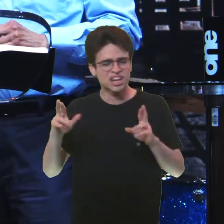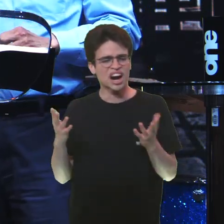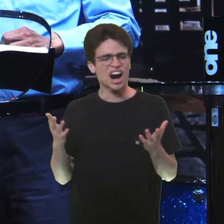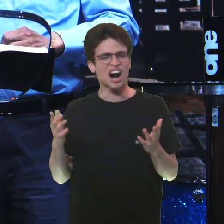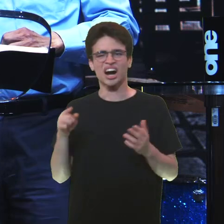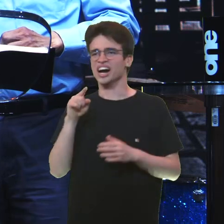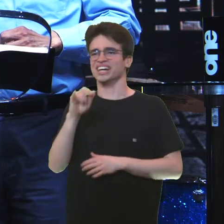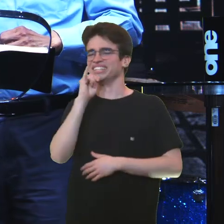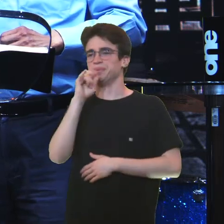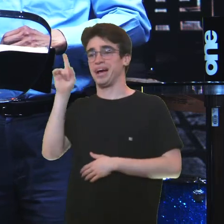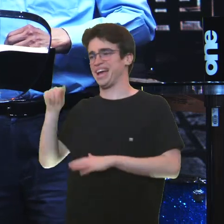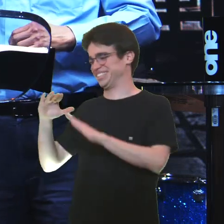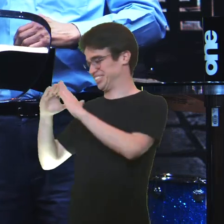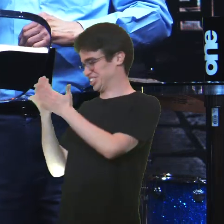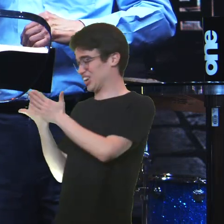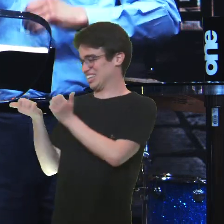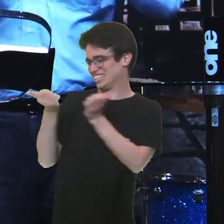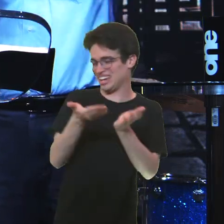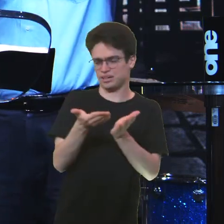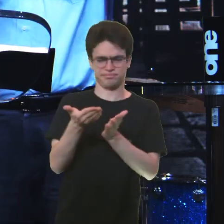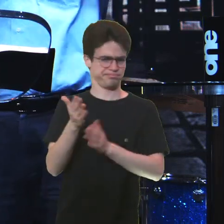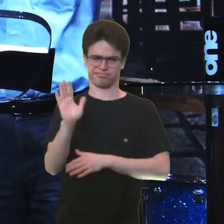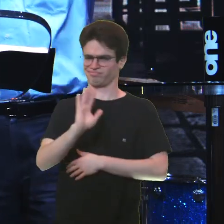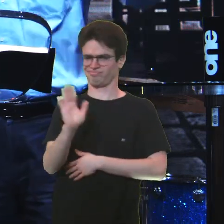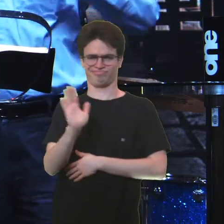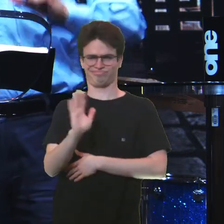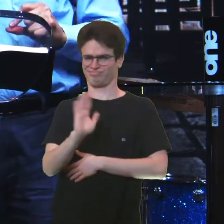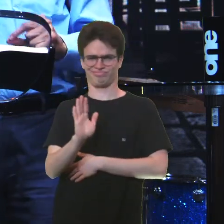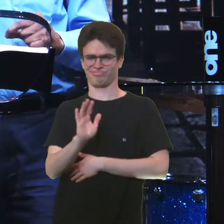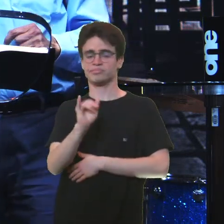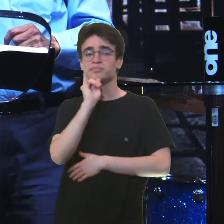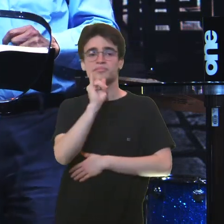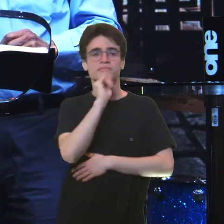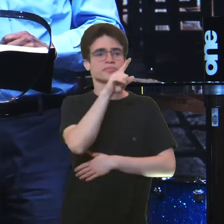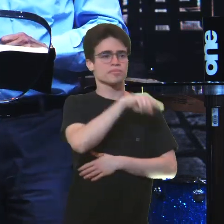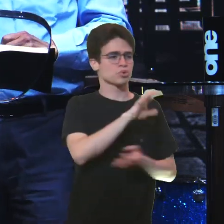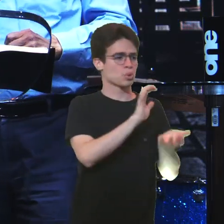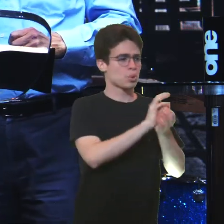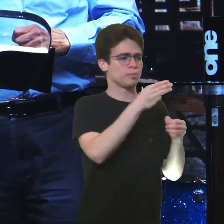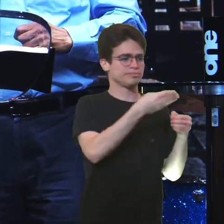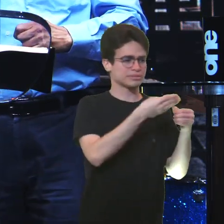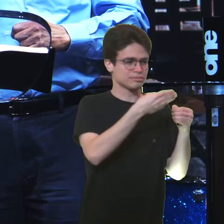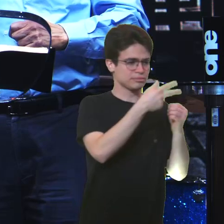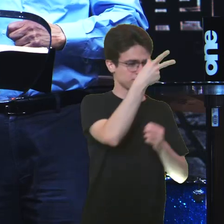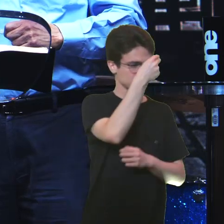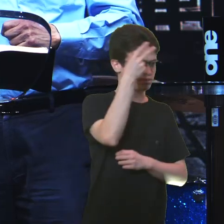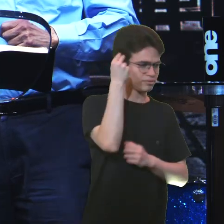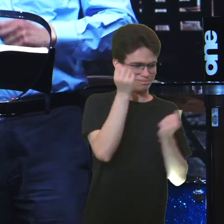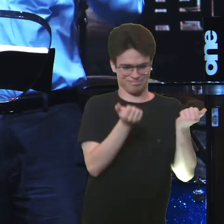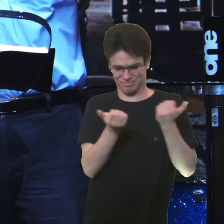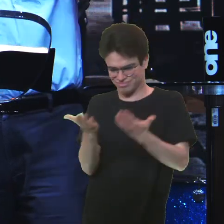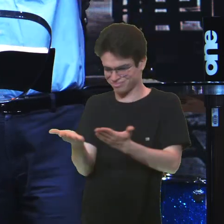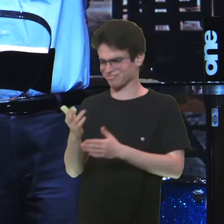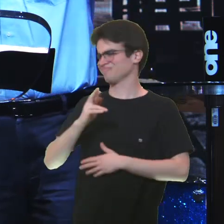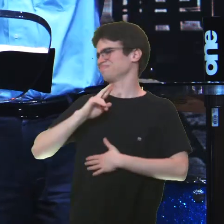escuela, não é a escola que vai levá-la até eles. no la va a llevar la municipalidad, Não é a prefeitura